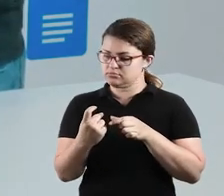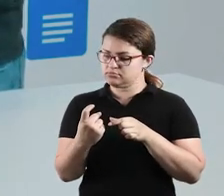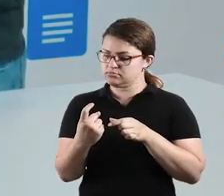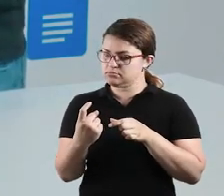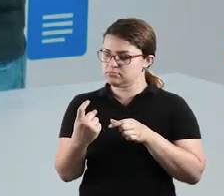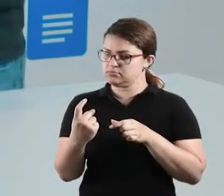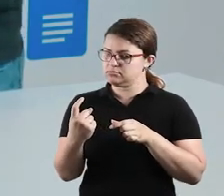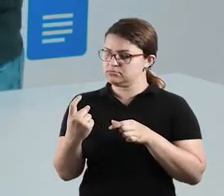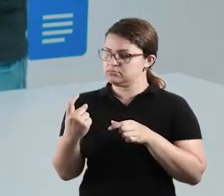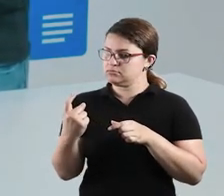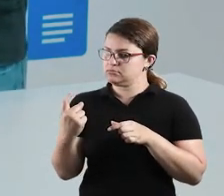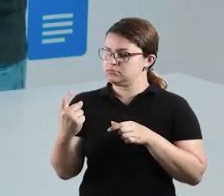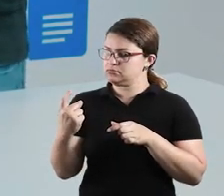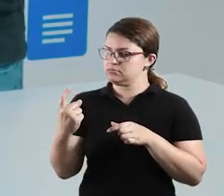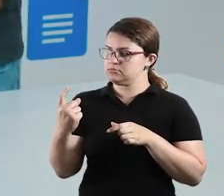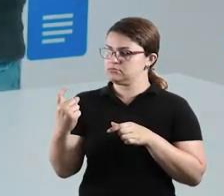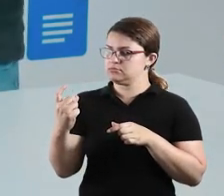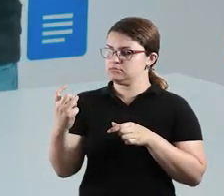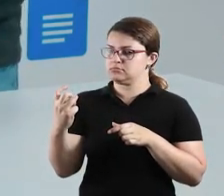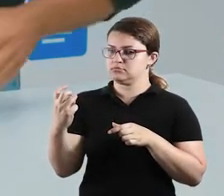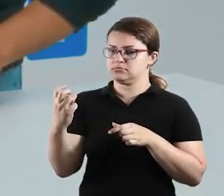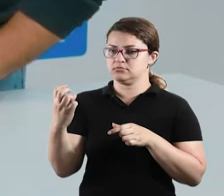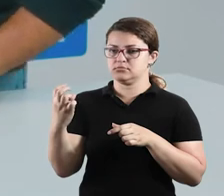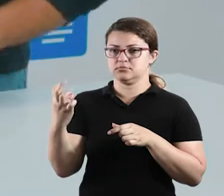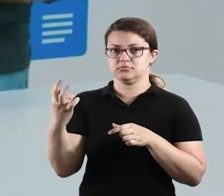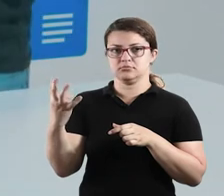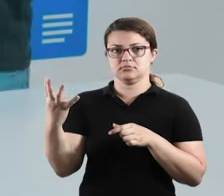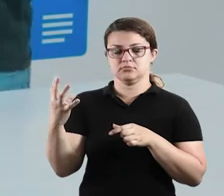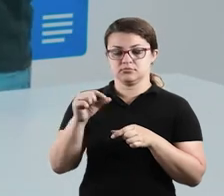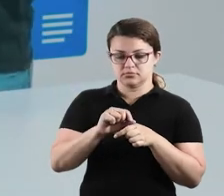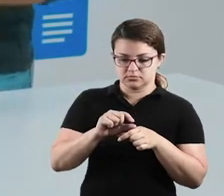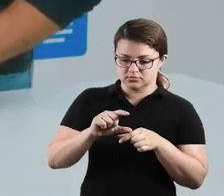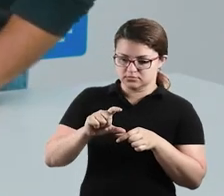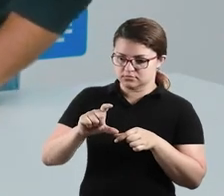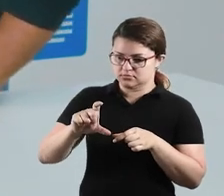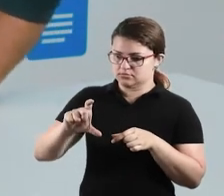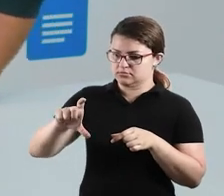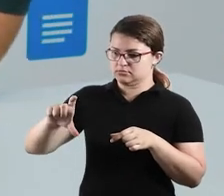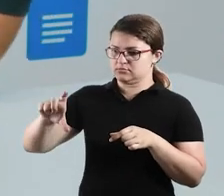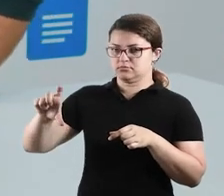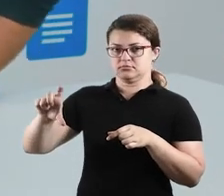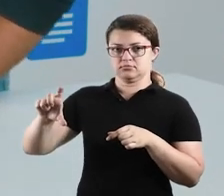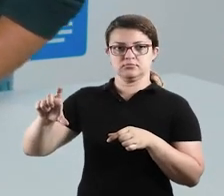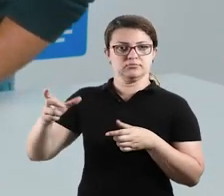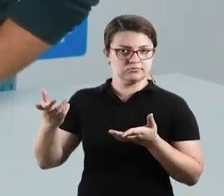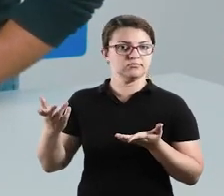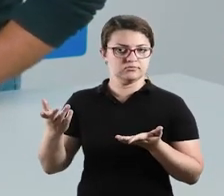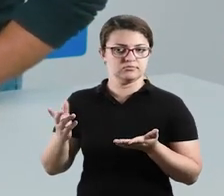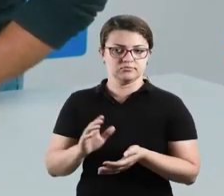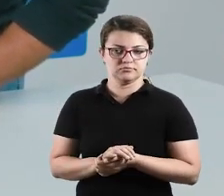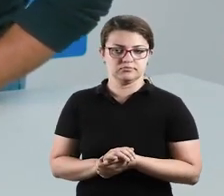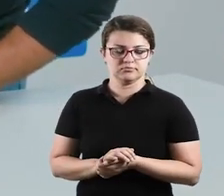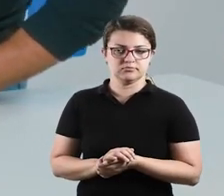crescente. Tranquilo? O que não é crescente é decrescente. Tudo bem? Outra coisa fácil, hein?